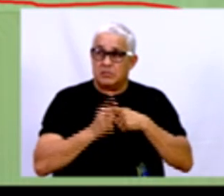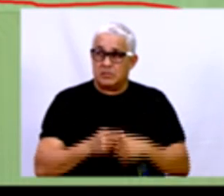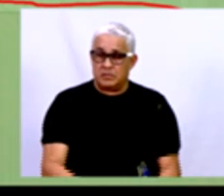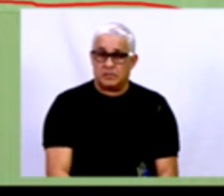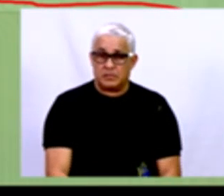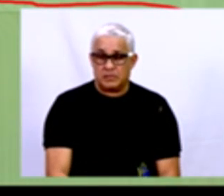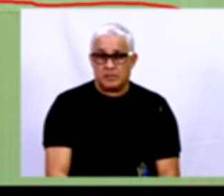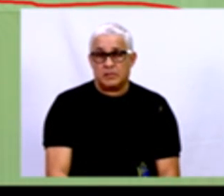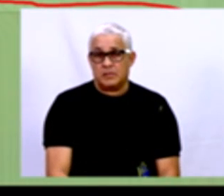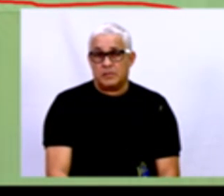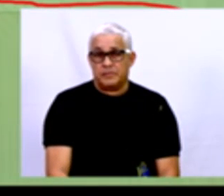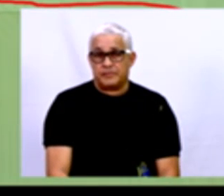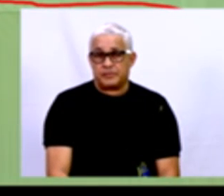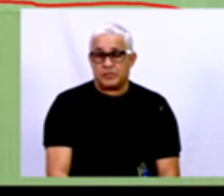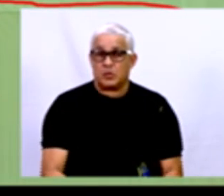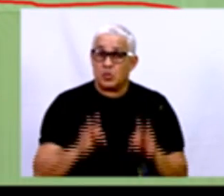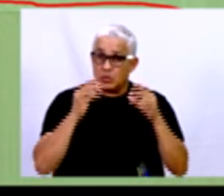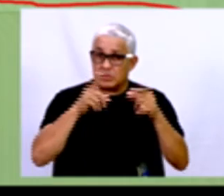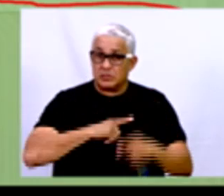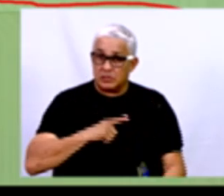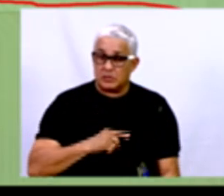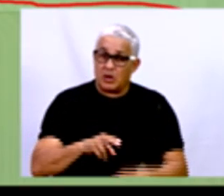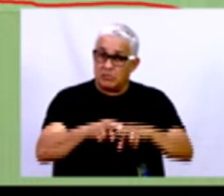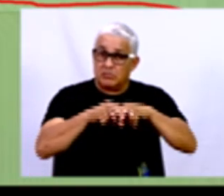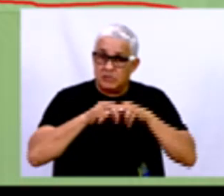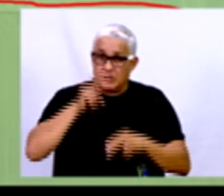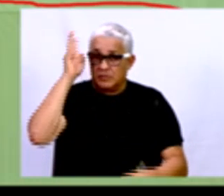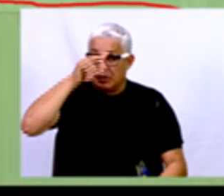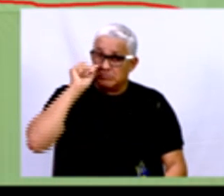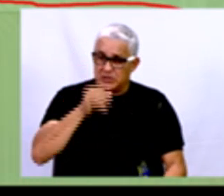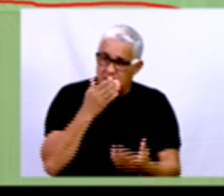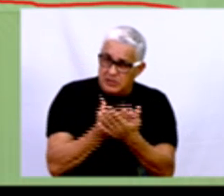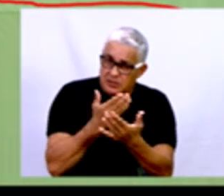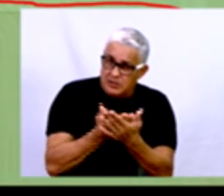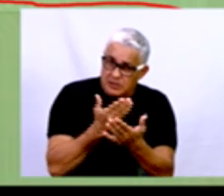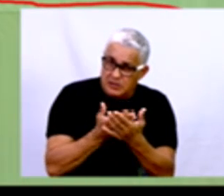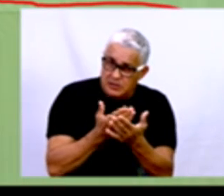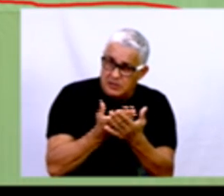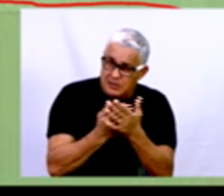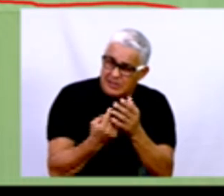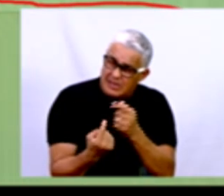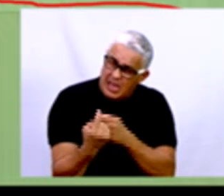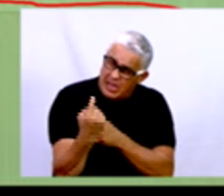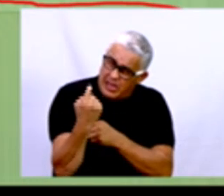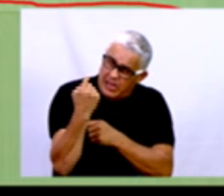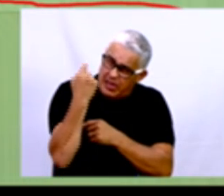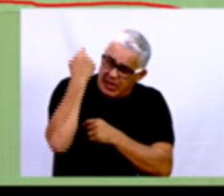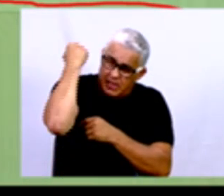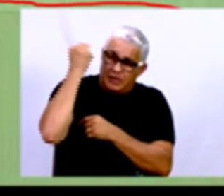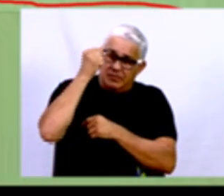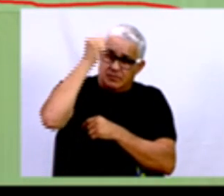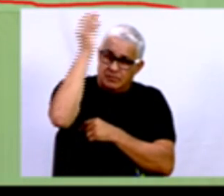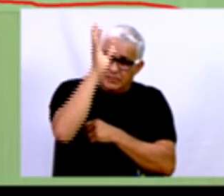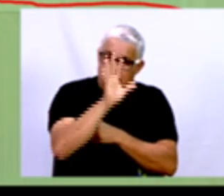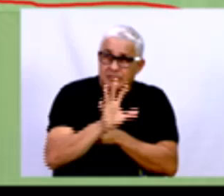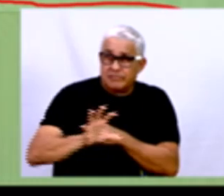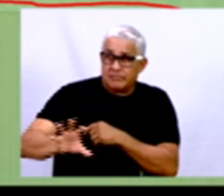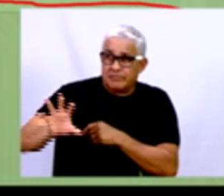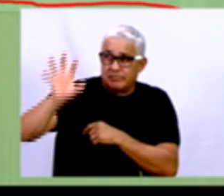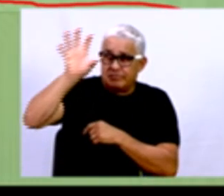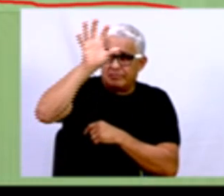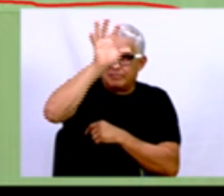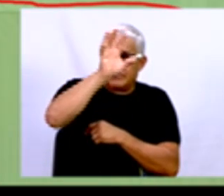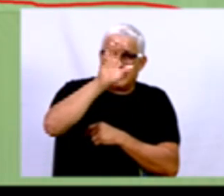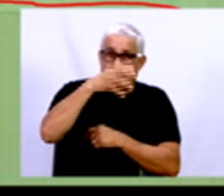é resultado, né? Tudo tem motivo histórico. Se você for estudar a história de colonização do Brasil, das regiões, aí você vai entender.